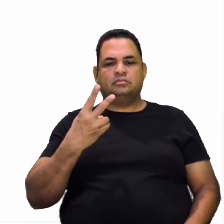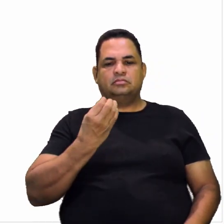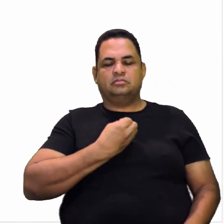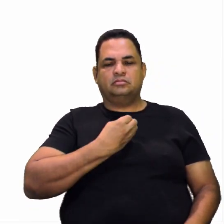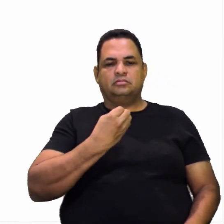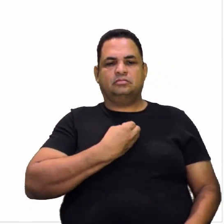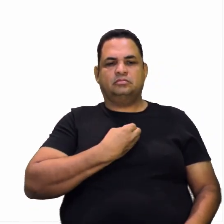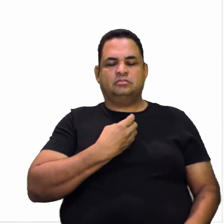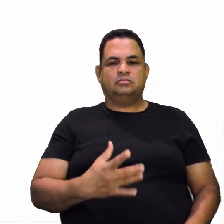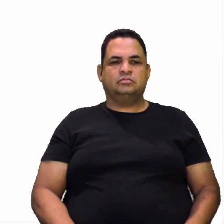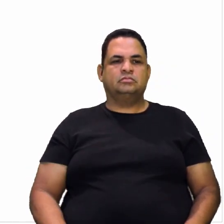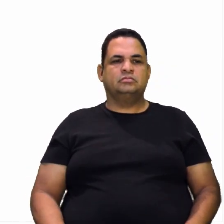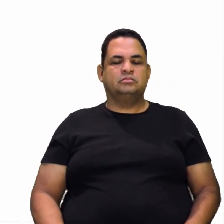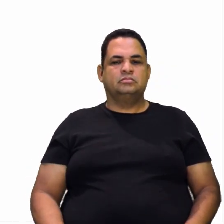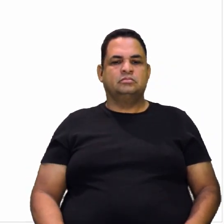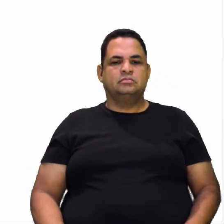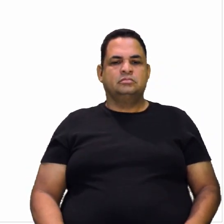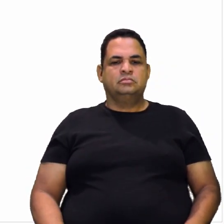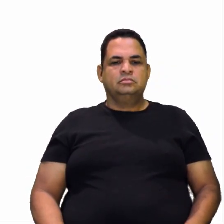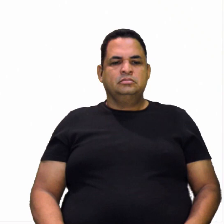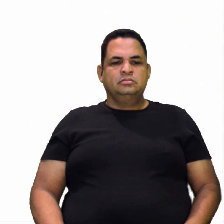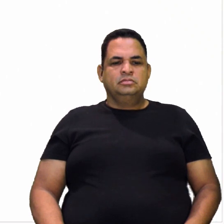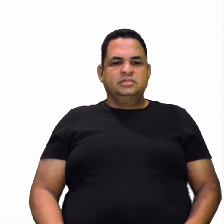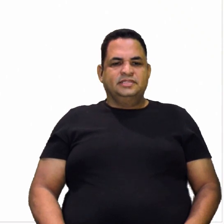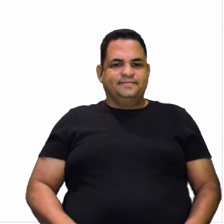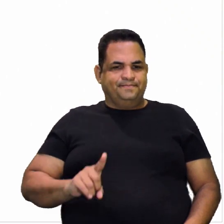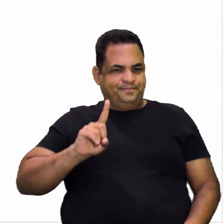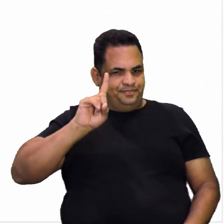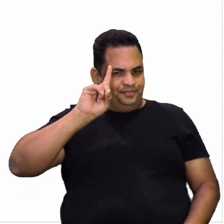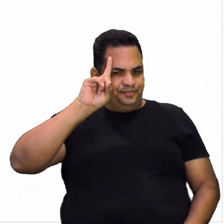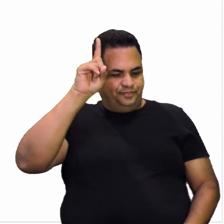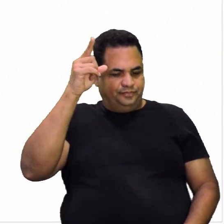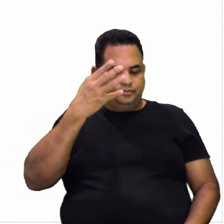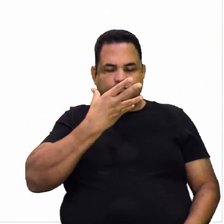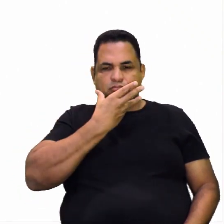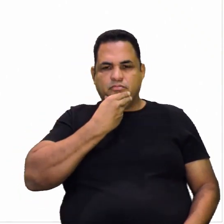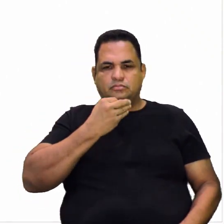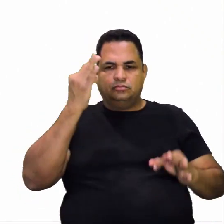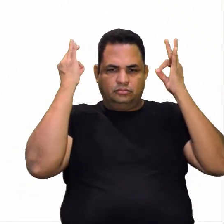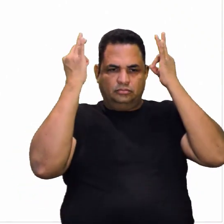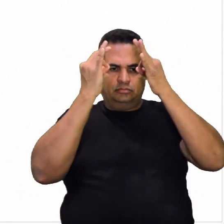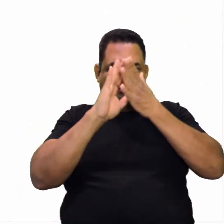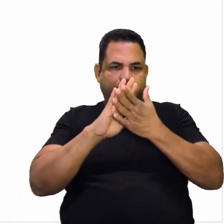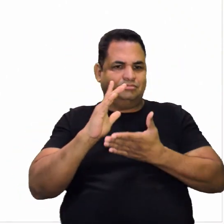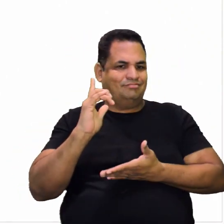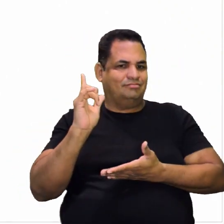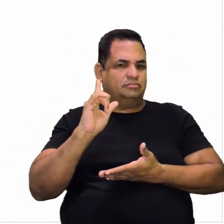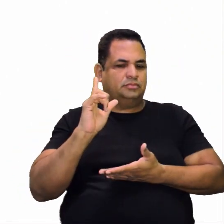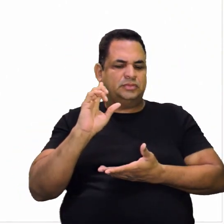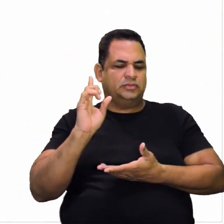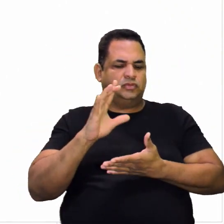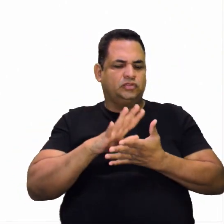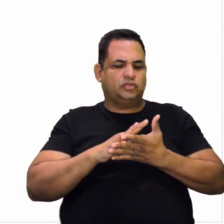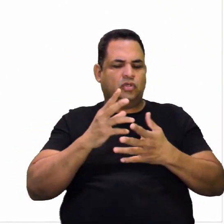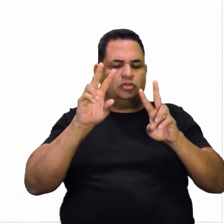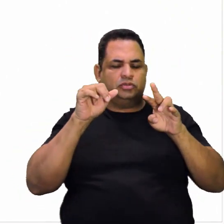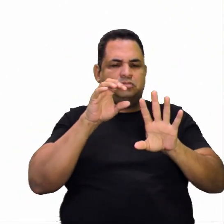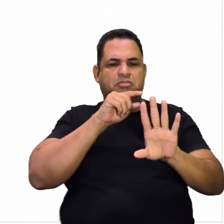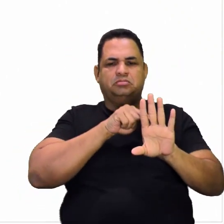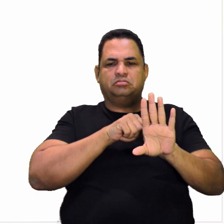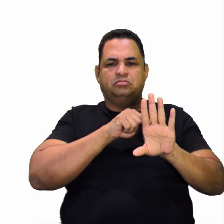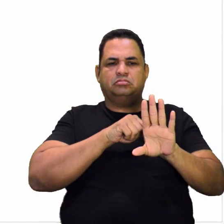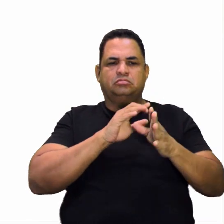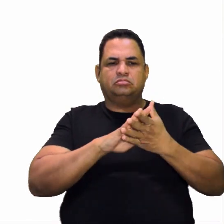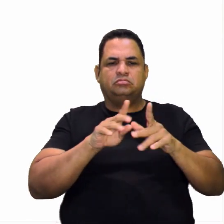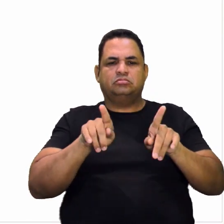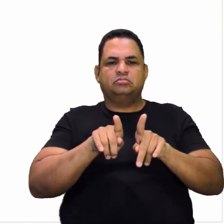aí. Os intelectuais gregos, eles não se dedicavam apenas a temas abstratos, como